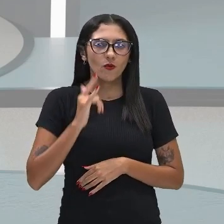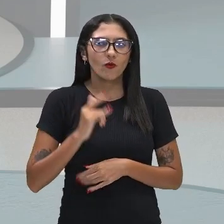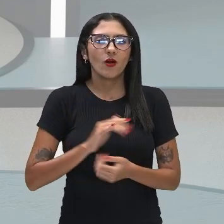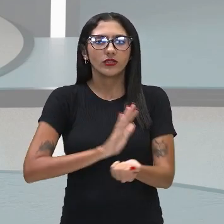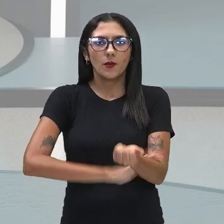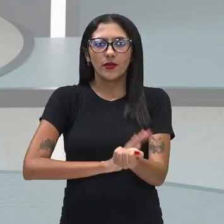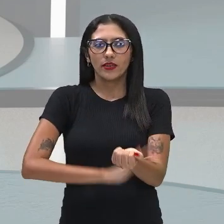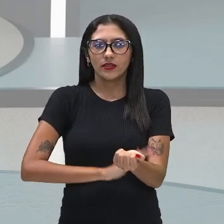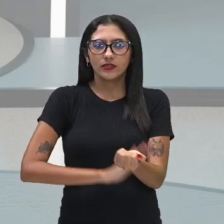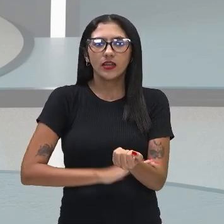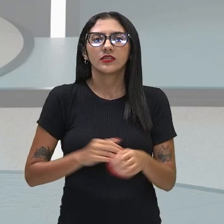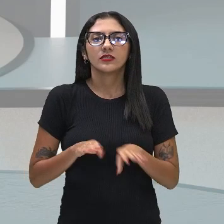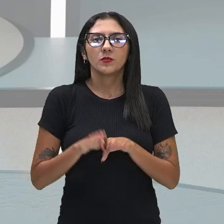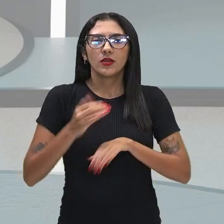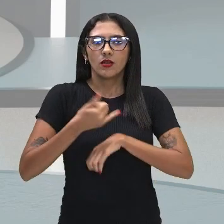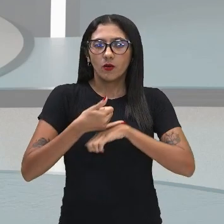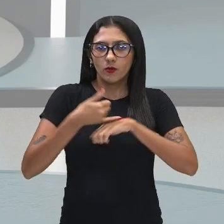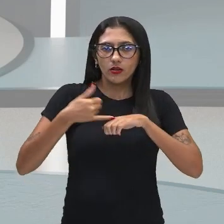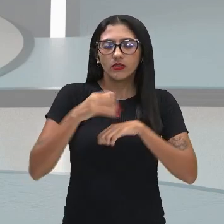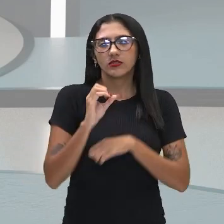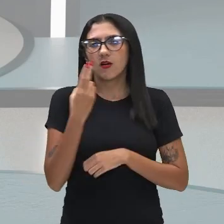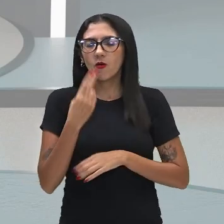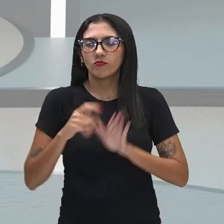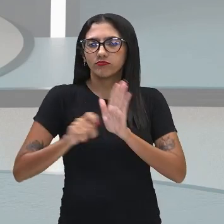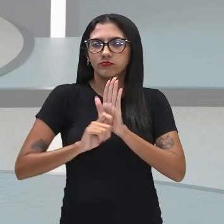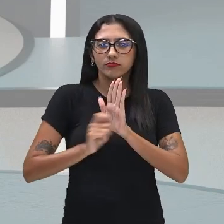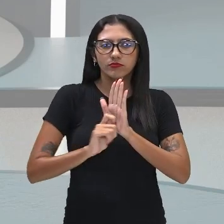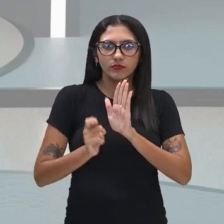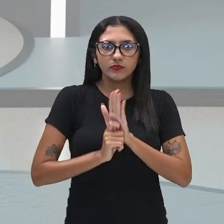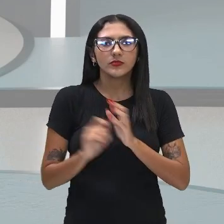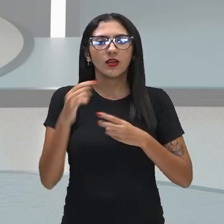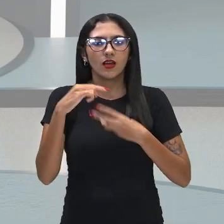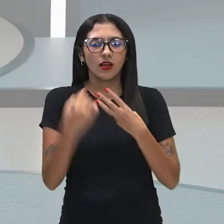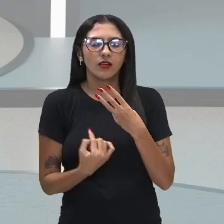cocaína e a maconha. Na verdade, são todas